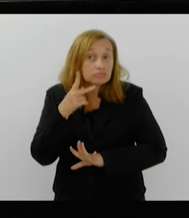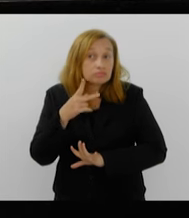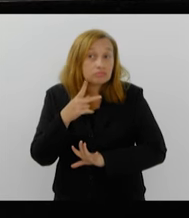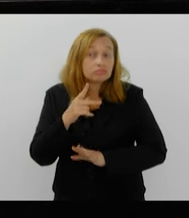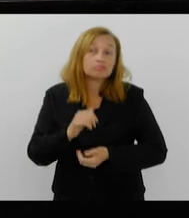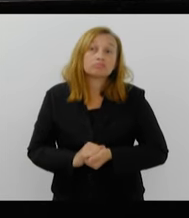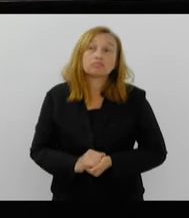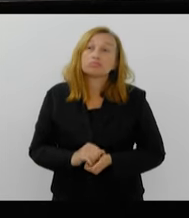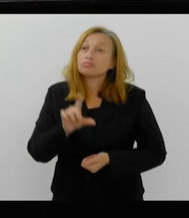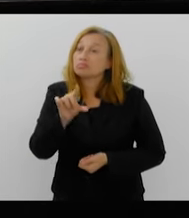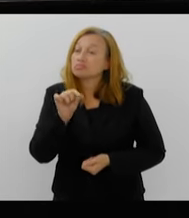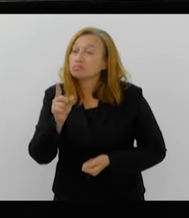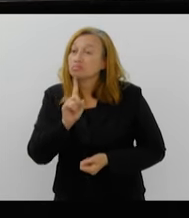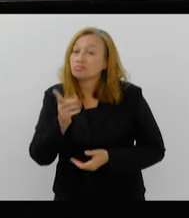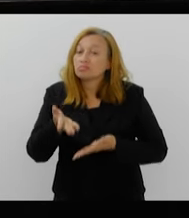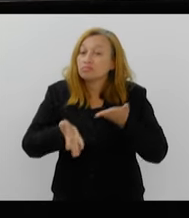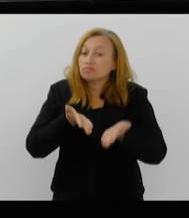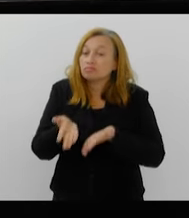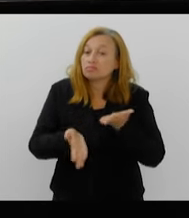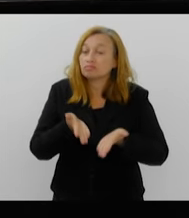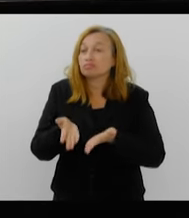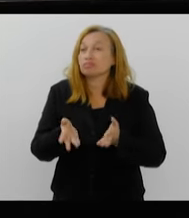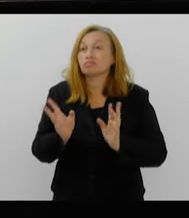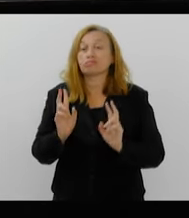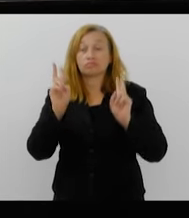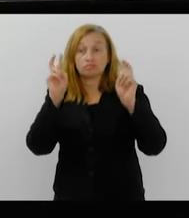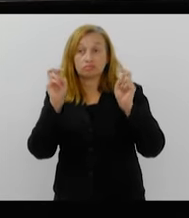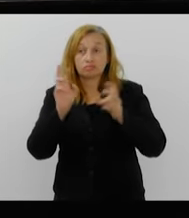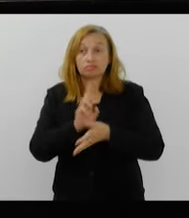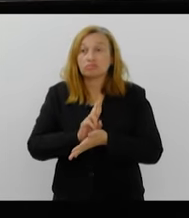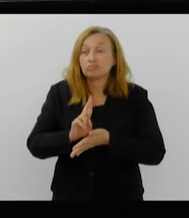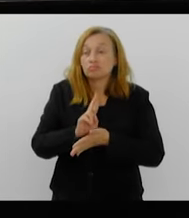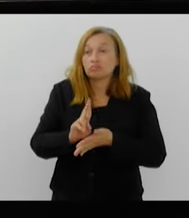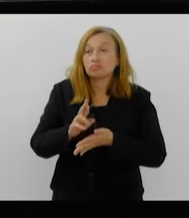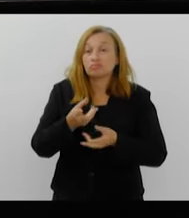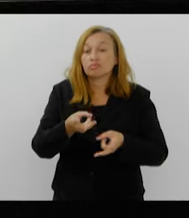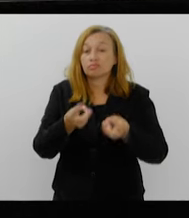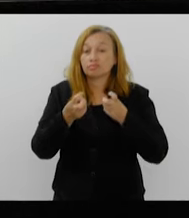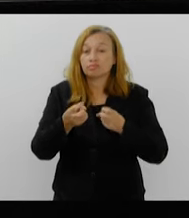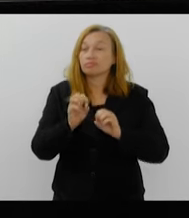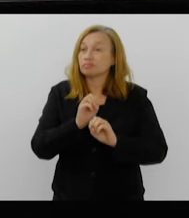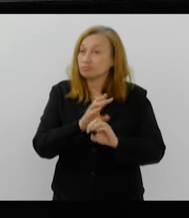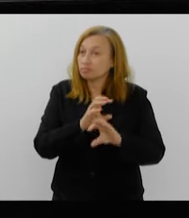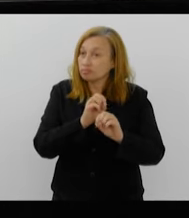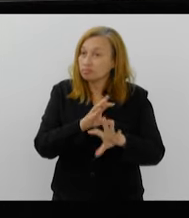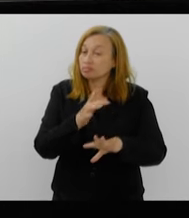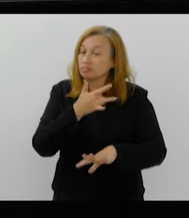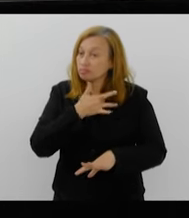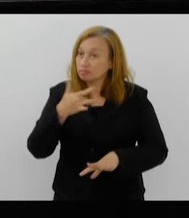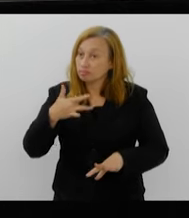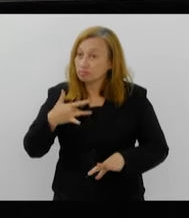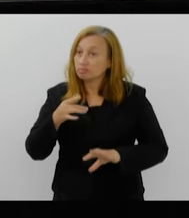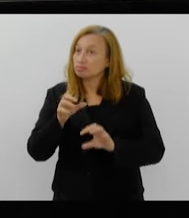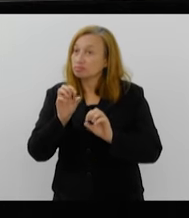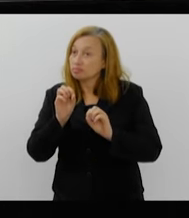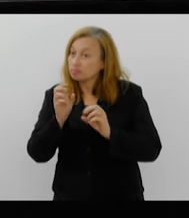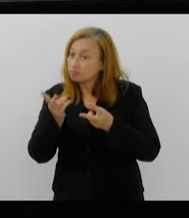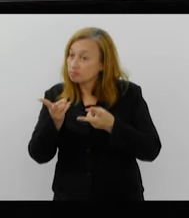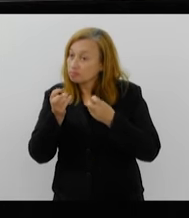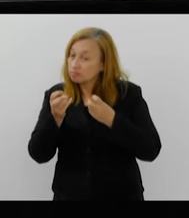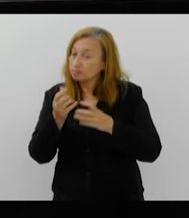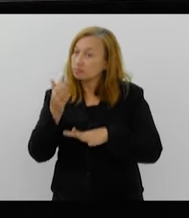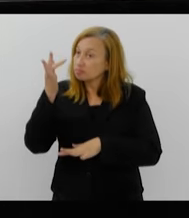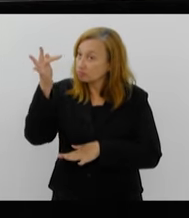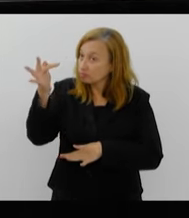uma opção por não cuidar da questão racial. E quando nós observamos na educação, quando nós observamos na saúde, quando nós observamos no